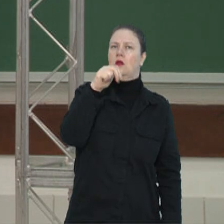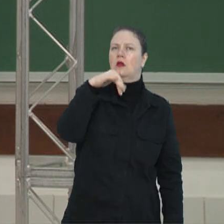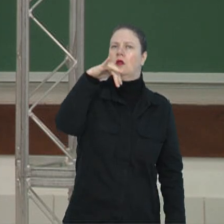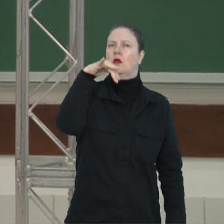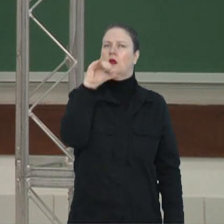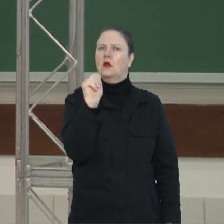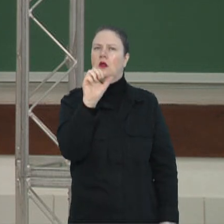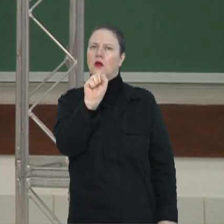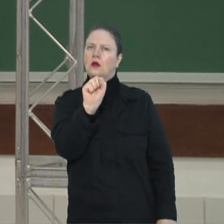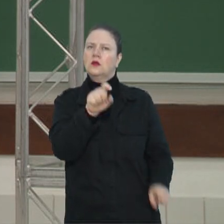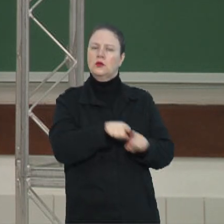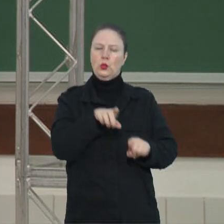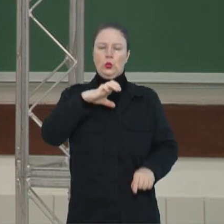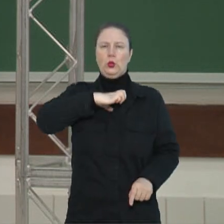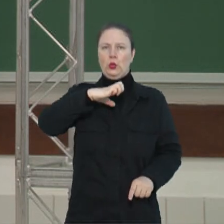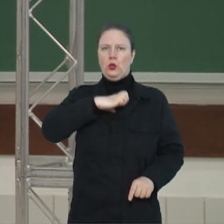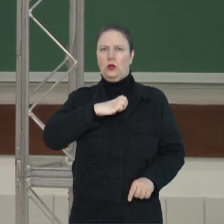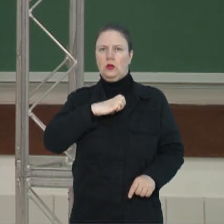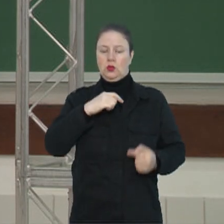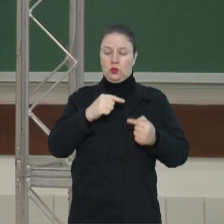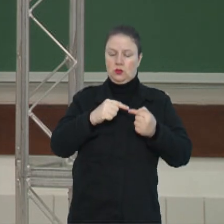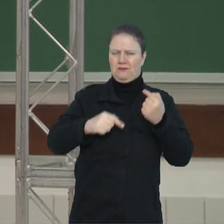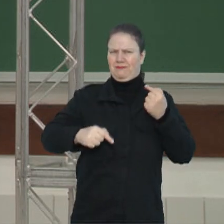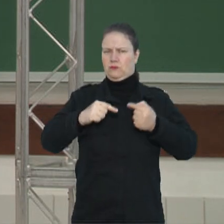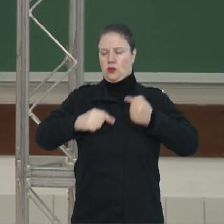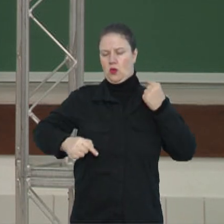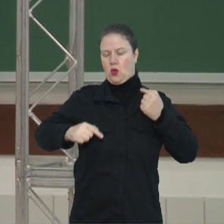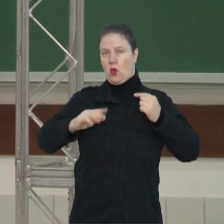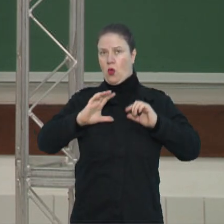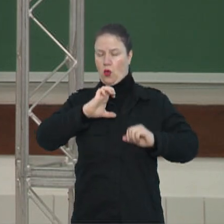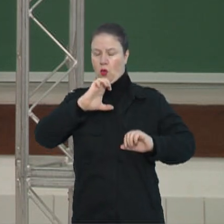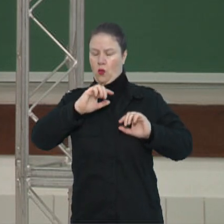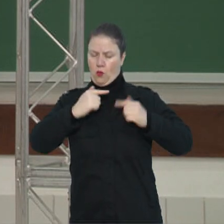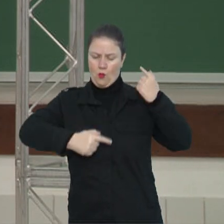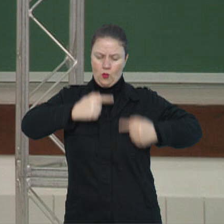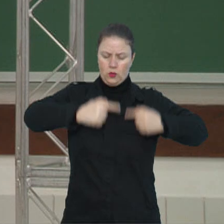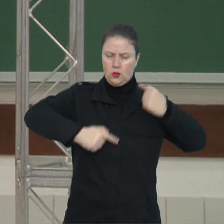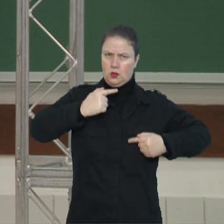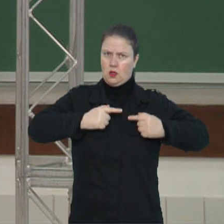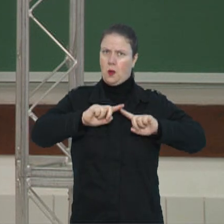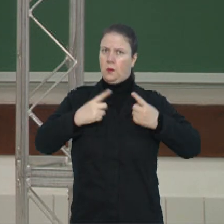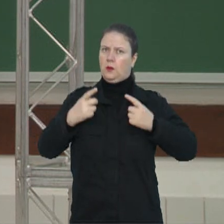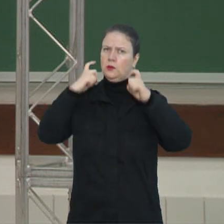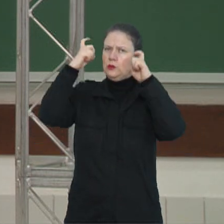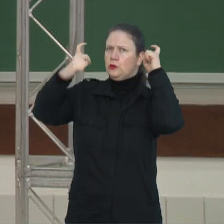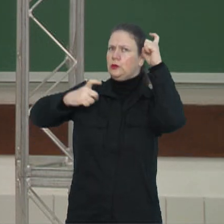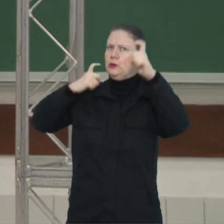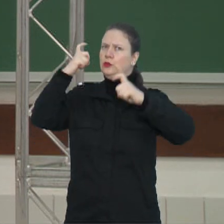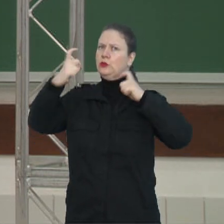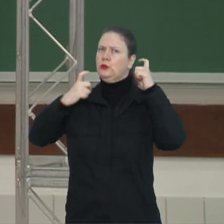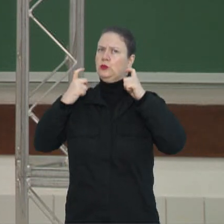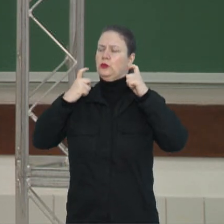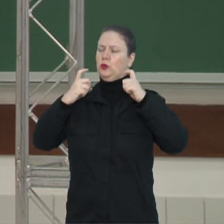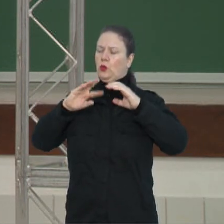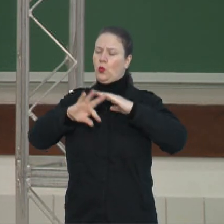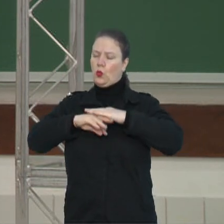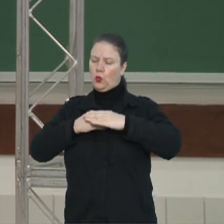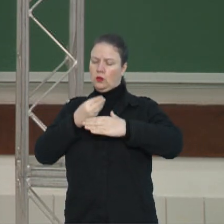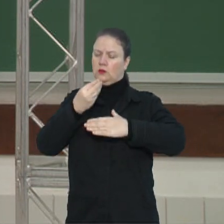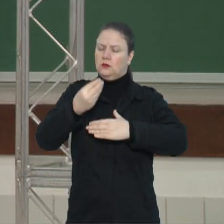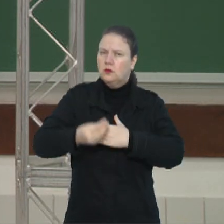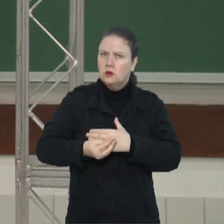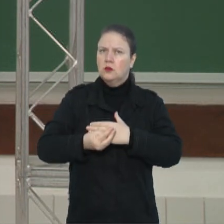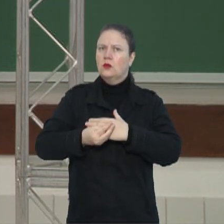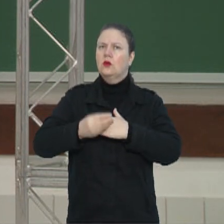estar desvinculada um pouco da política, mas ainda uma ética que se preocupa com o agir do ser humano aqui e as consequências dos nossos